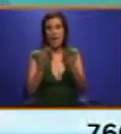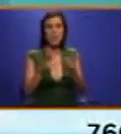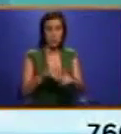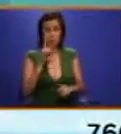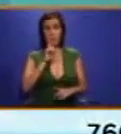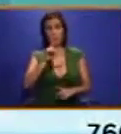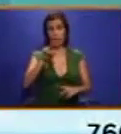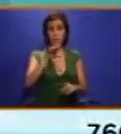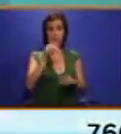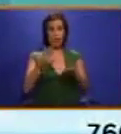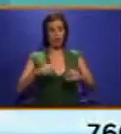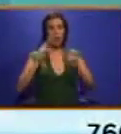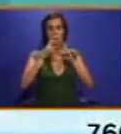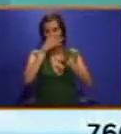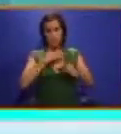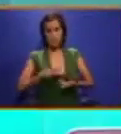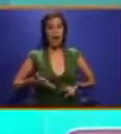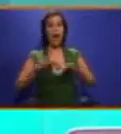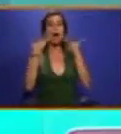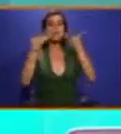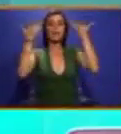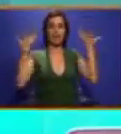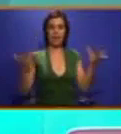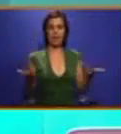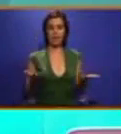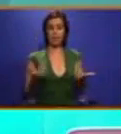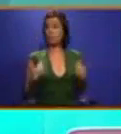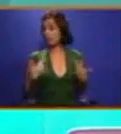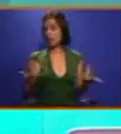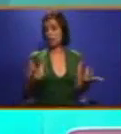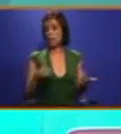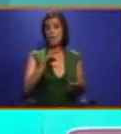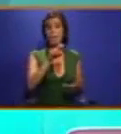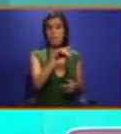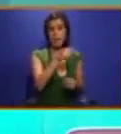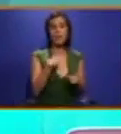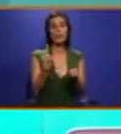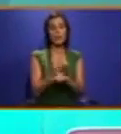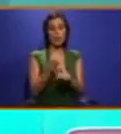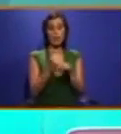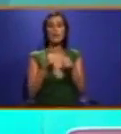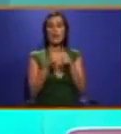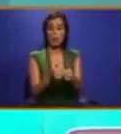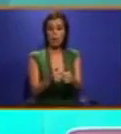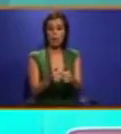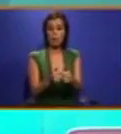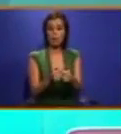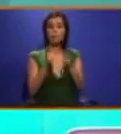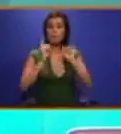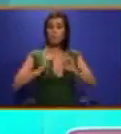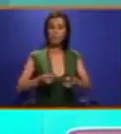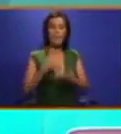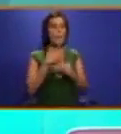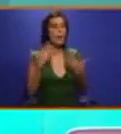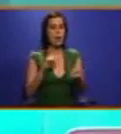Lúcia para aumentar a autoestima e nós e Maria fomos às compras com ela iniciar a